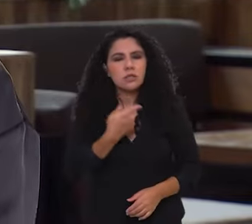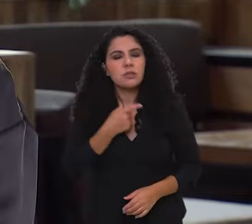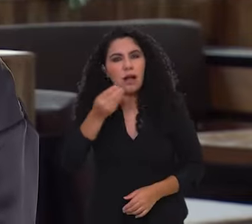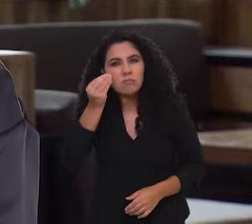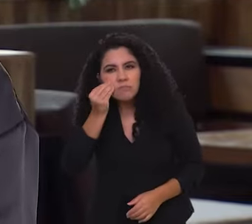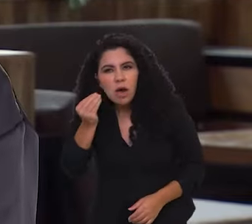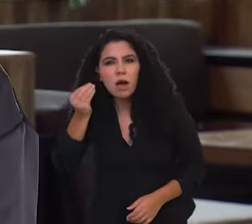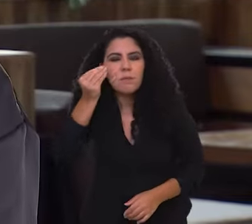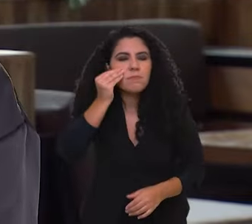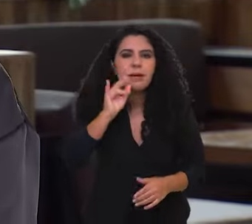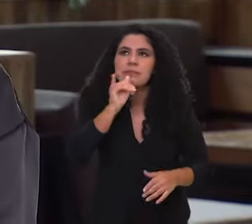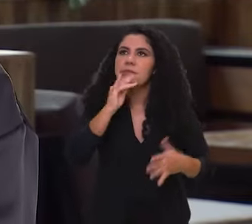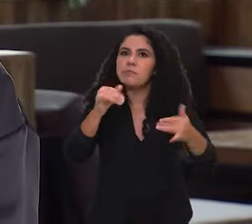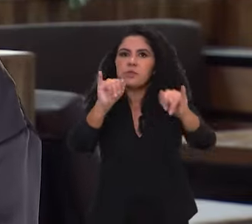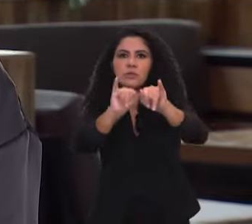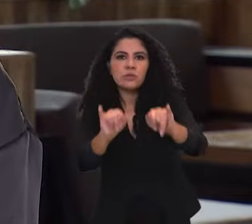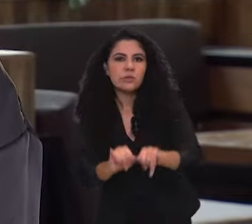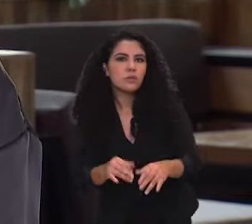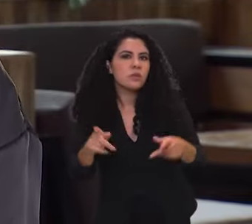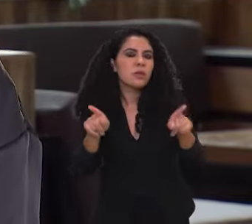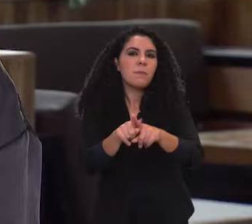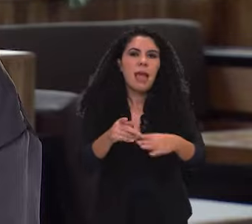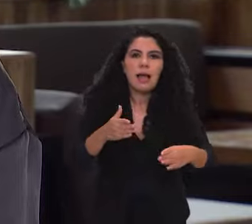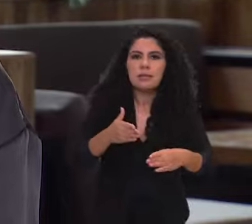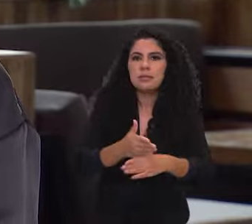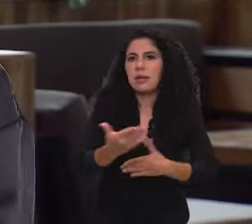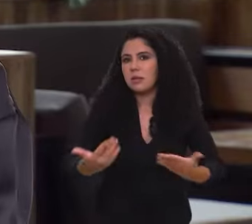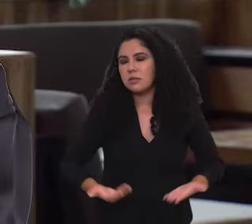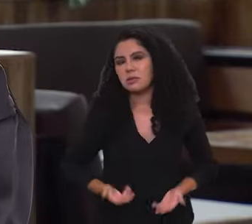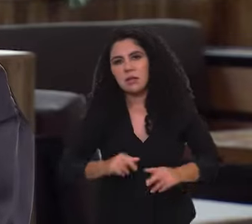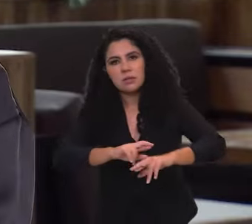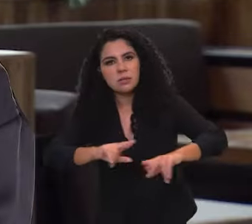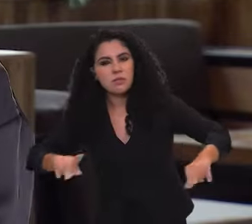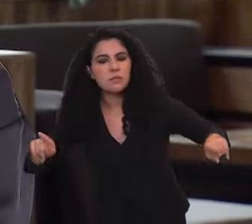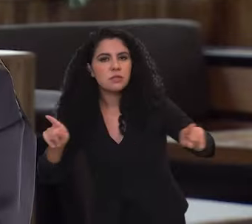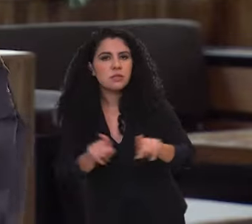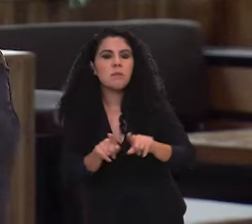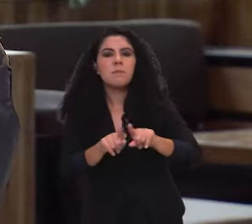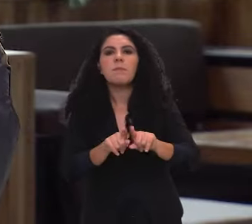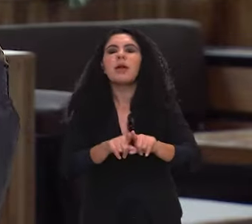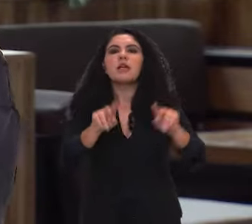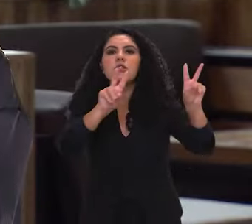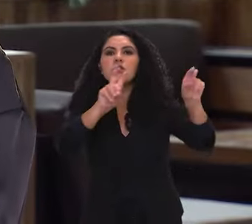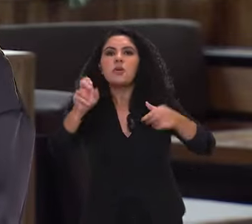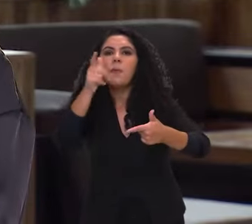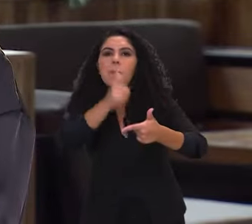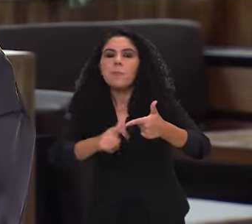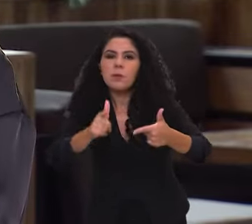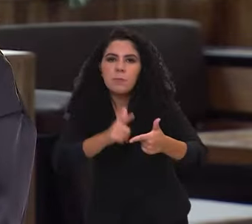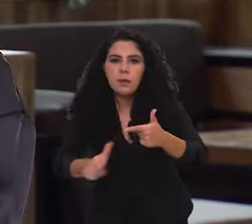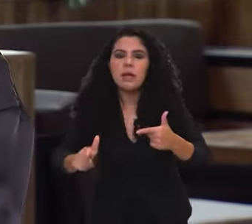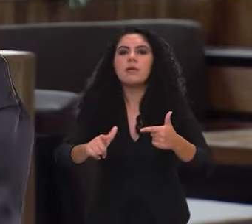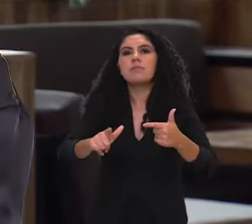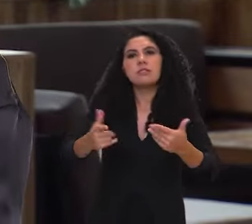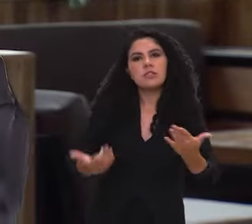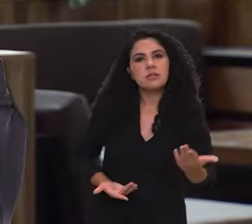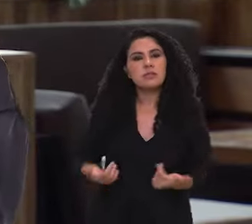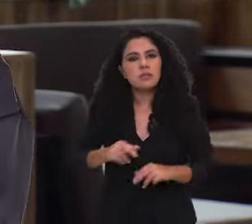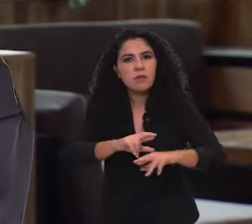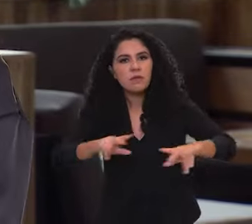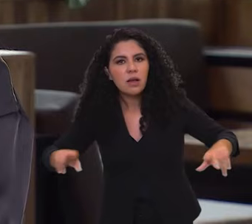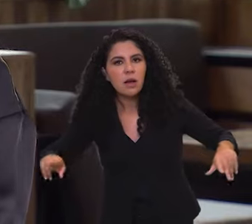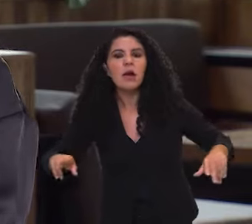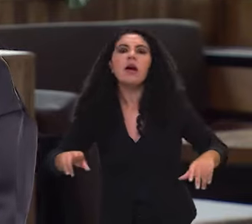déficits, seja de infraestrutura, seja de acesso a serviços, seja com problemáticas ligadas à integração de serviços,